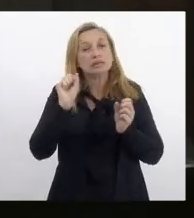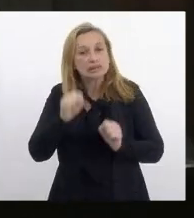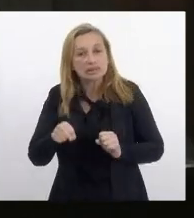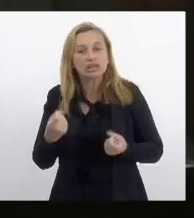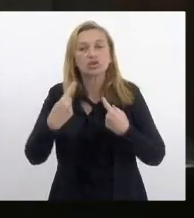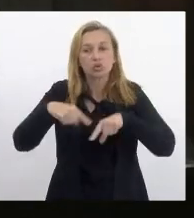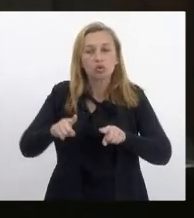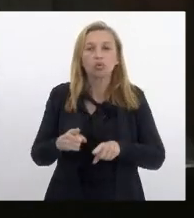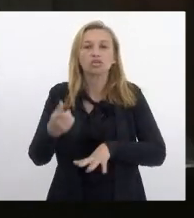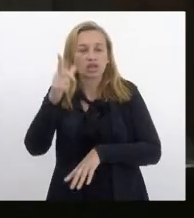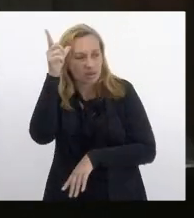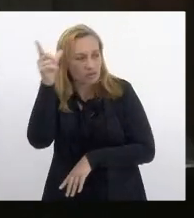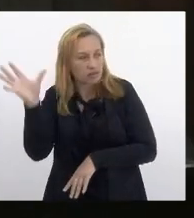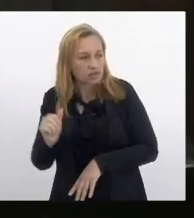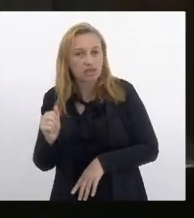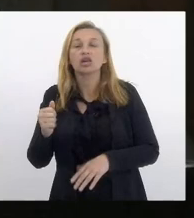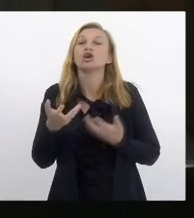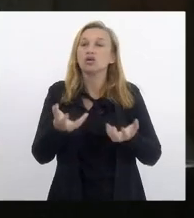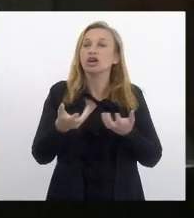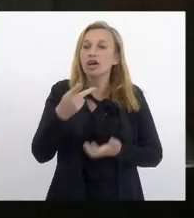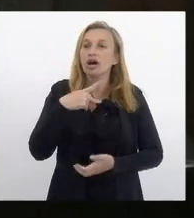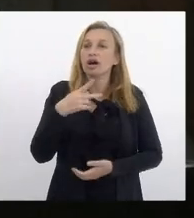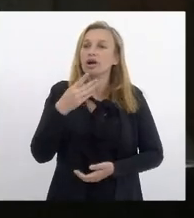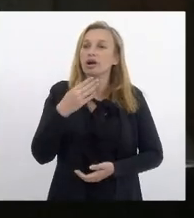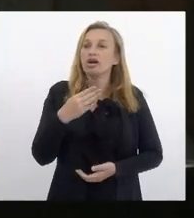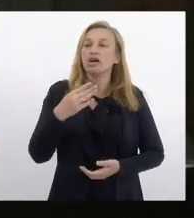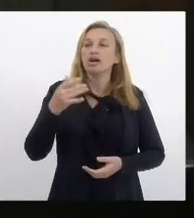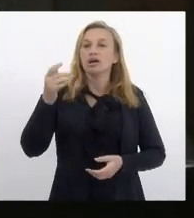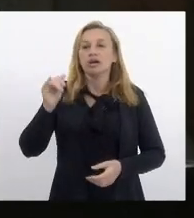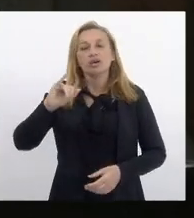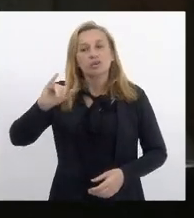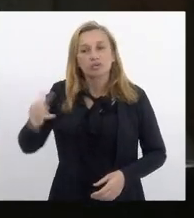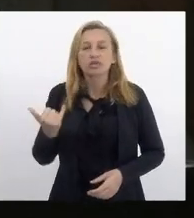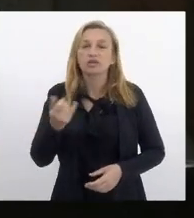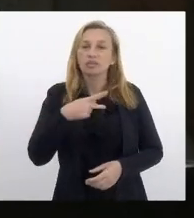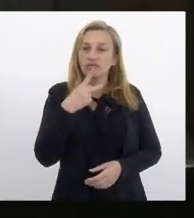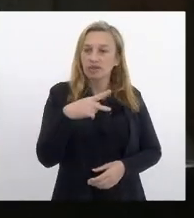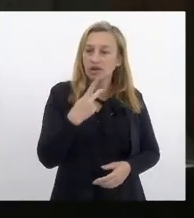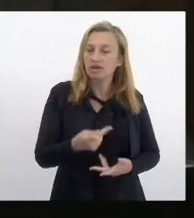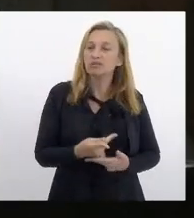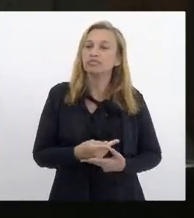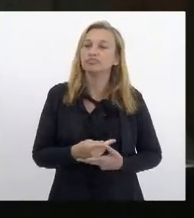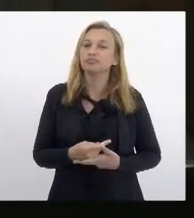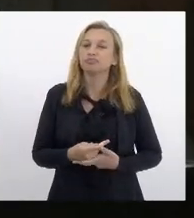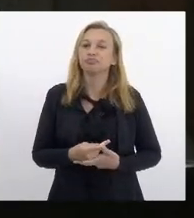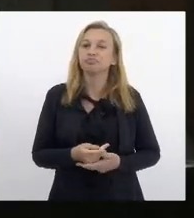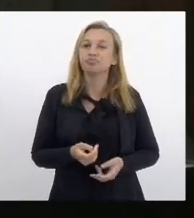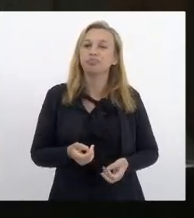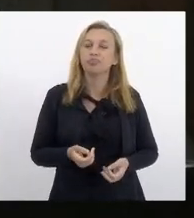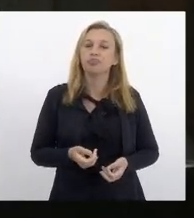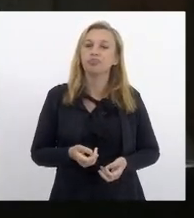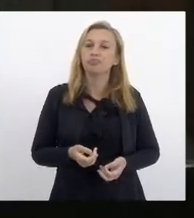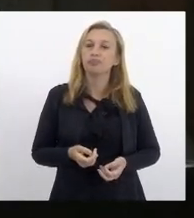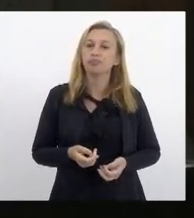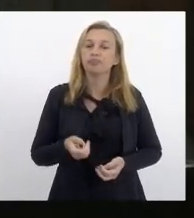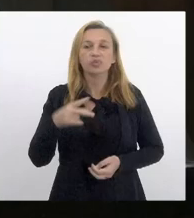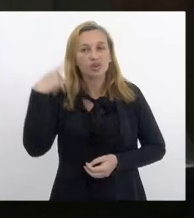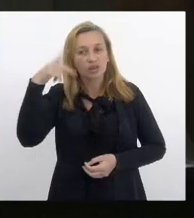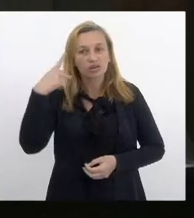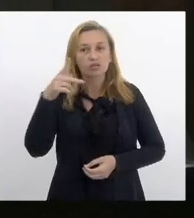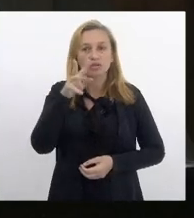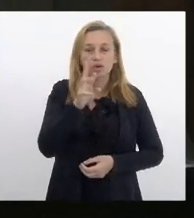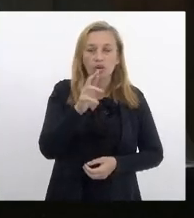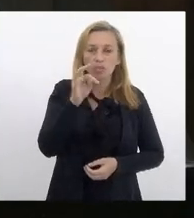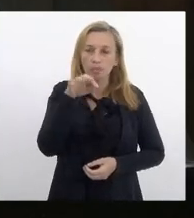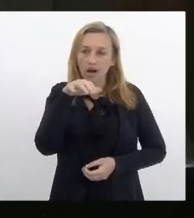contra as religiões de matriz africana. Eu quero aqui aproveitar para saudar, de maneira muito, muito enfática, os vereadores Romário